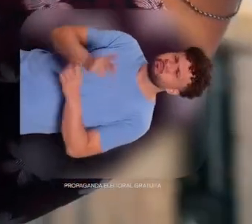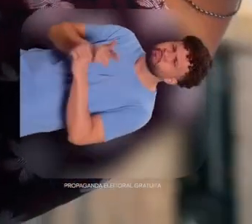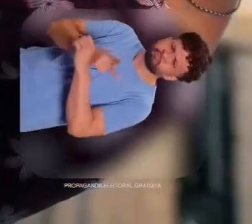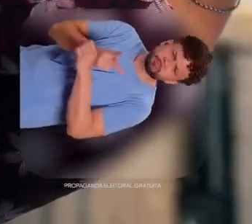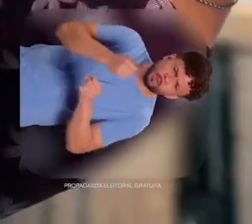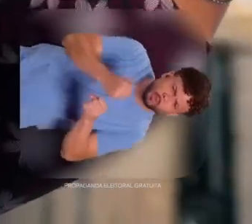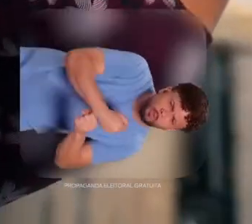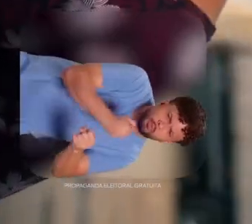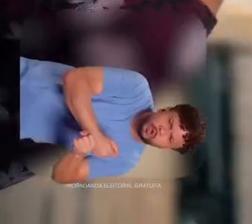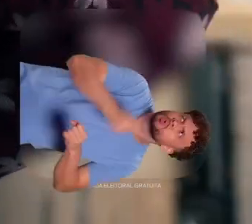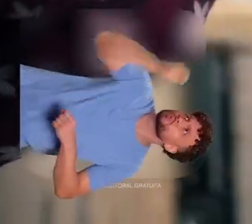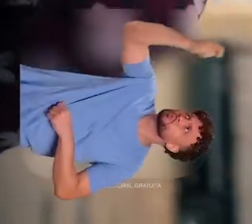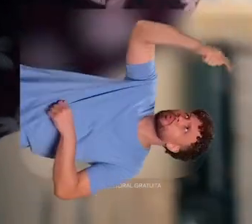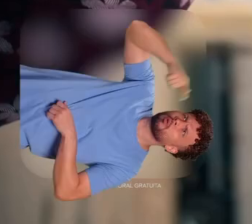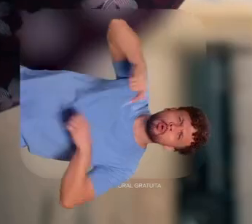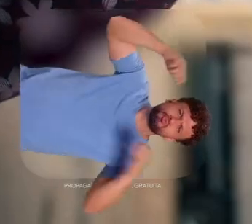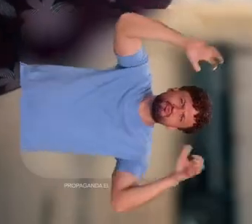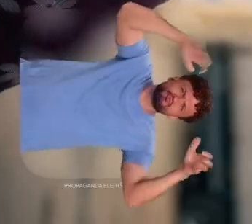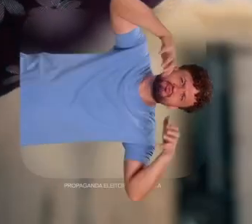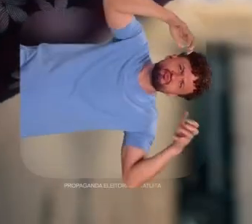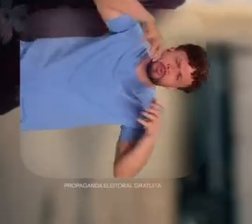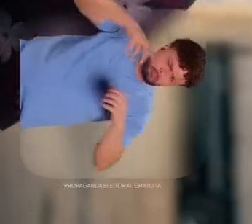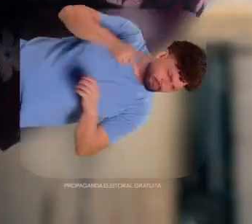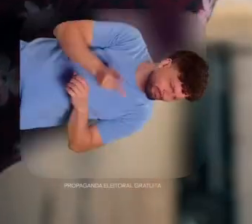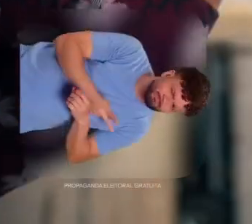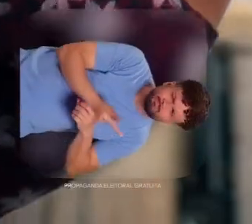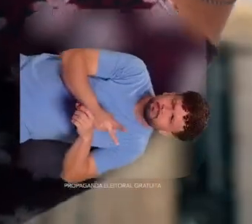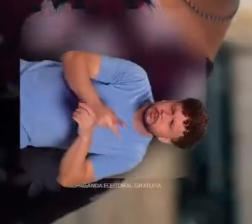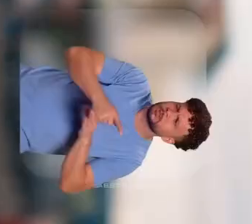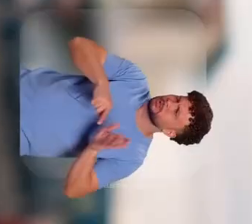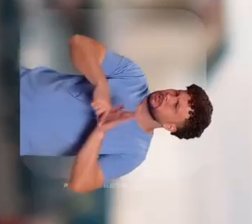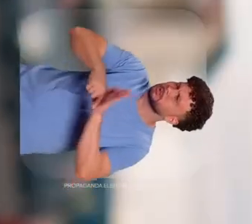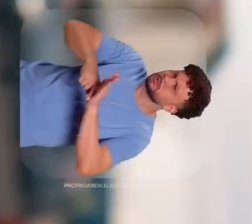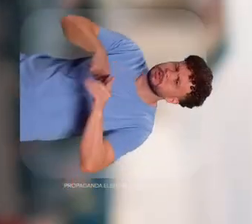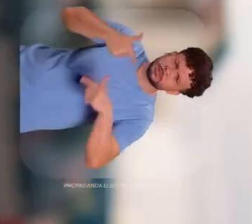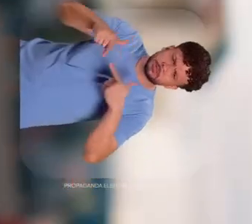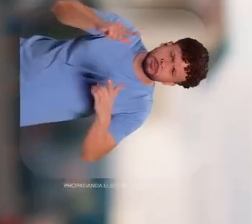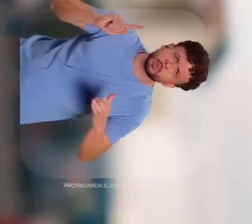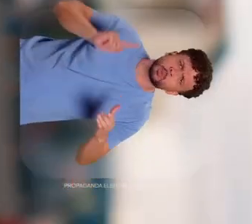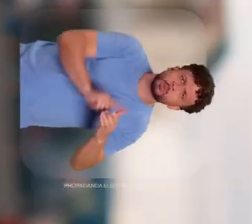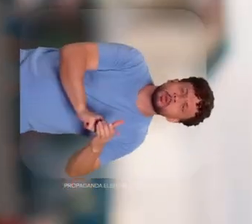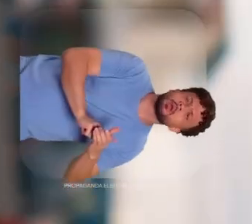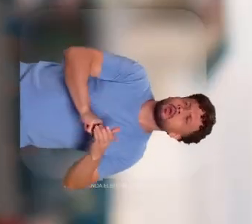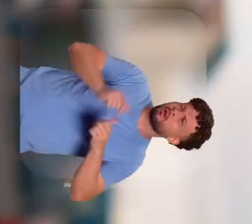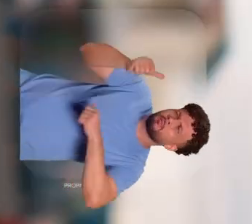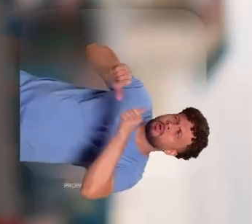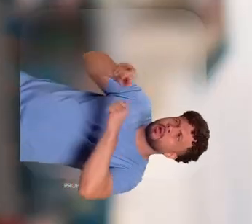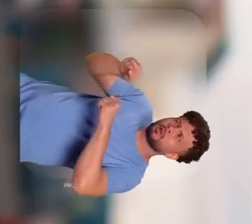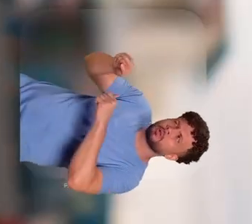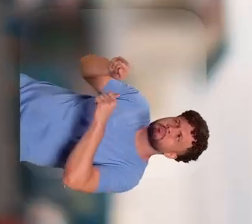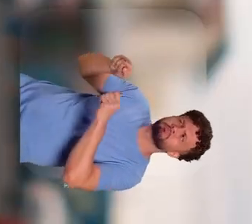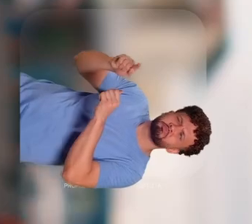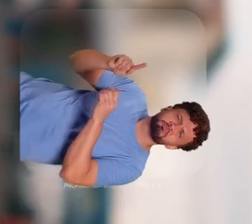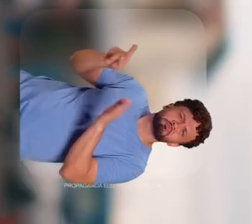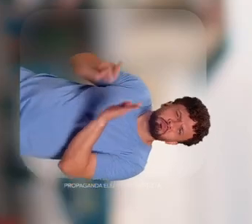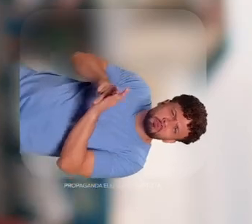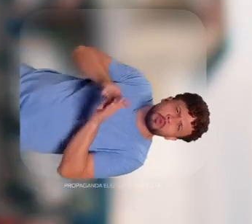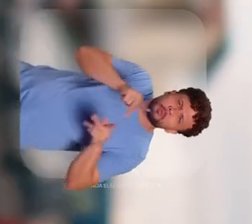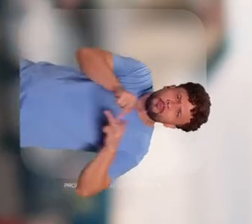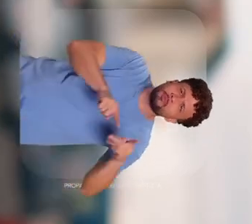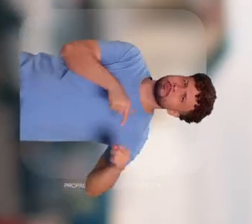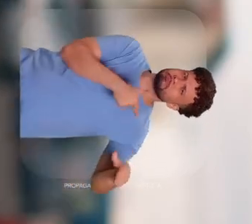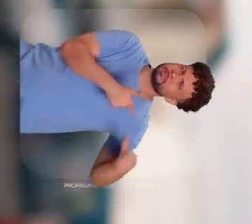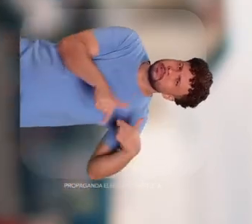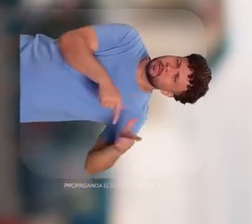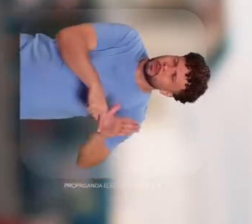Tá no sol, passa chuva, passa sol, mas ele tá com o povão. Eu avalio ele como prefeito do povo, que trabalha com o